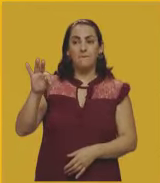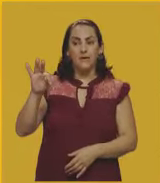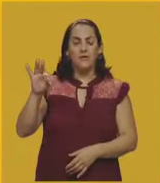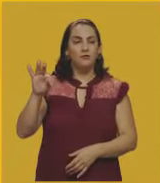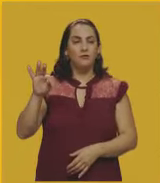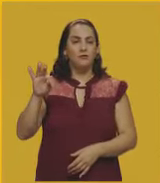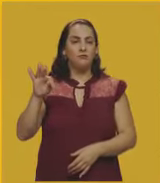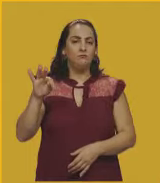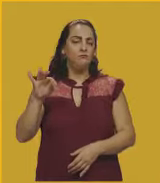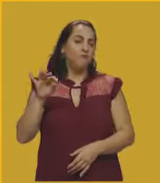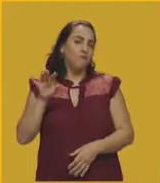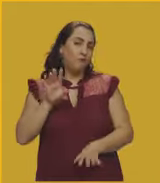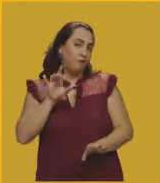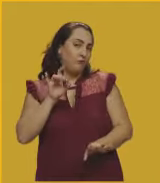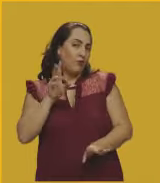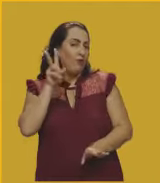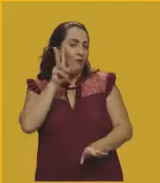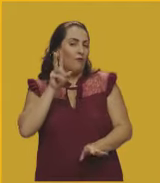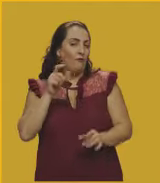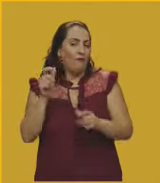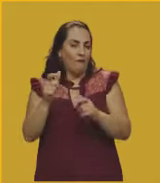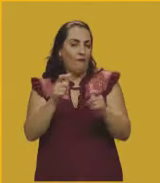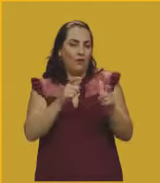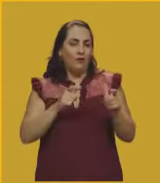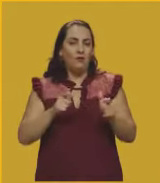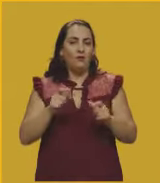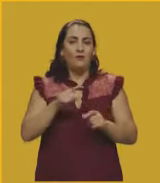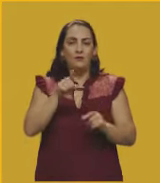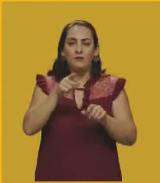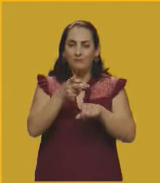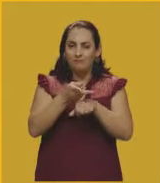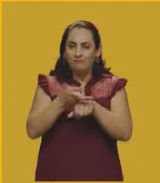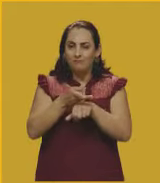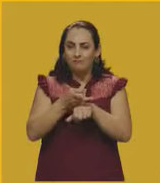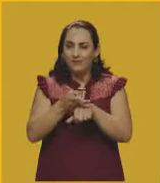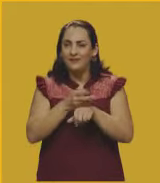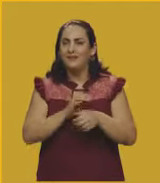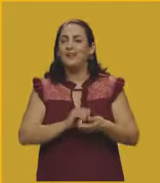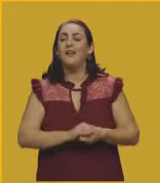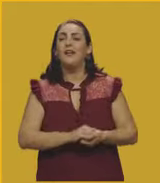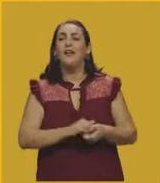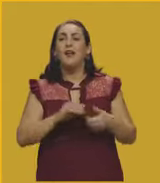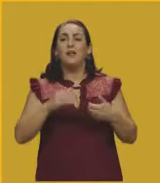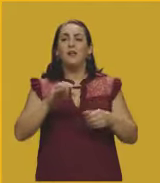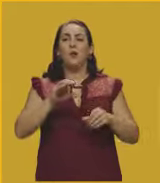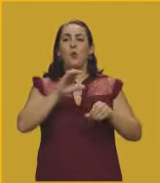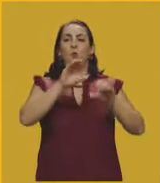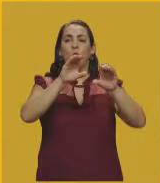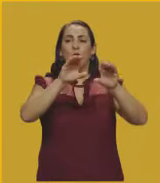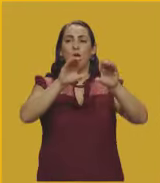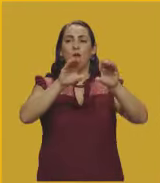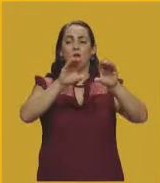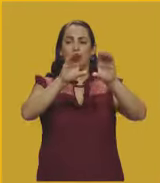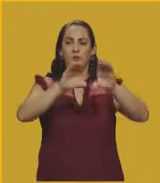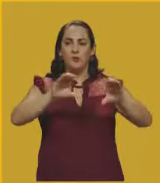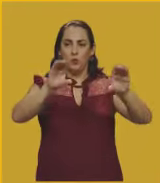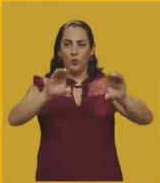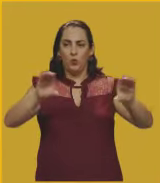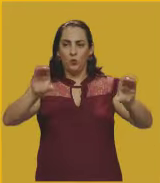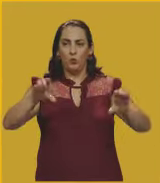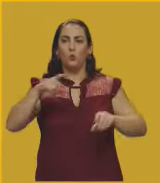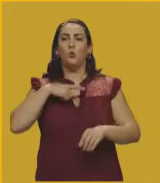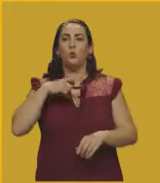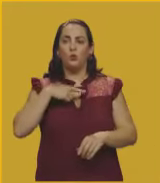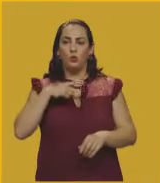está na primeira parte ou na segunda, tá? Olha só. No circuito apresentado, a associação de resistências é ligada a uma